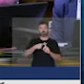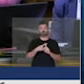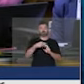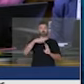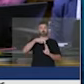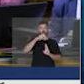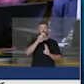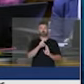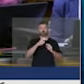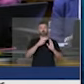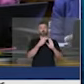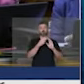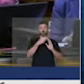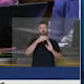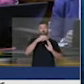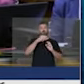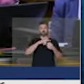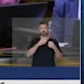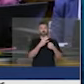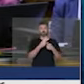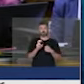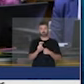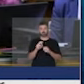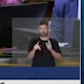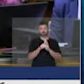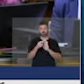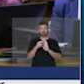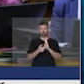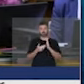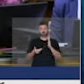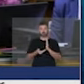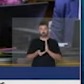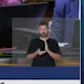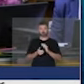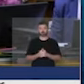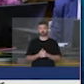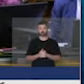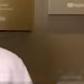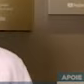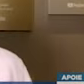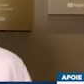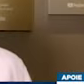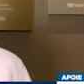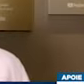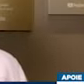parágrafo 5º do artigo 35, ambos de um regimento interno. Brasília, 26 de abril de 23.